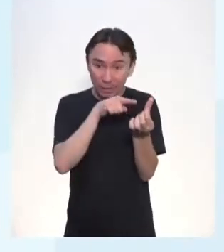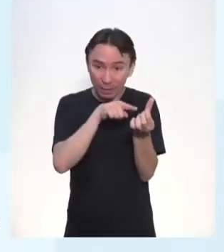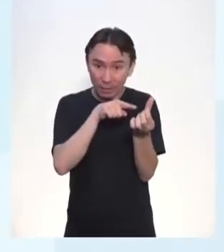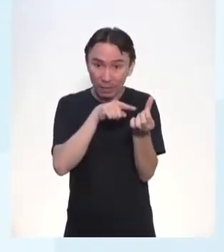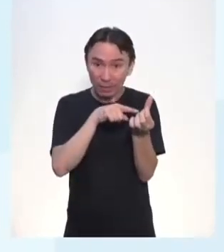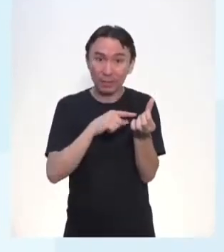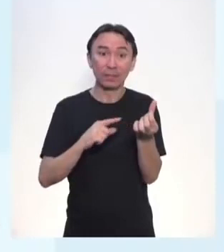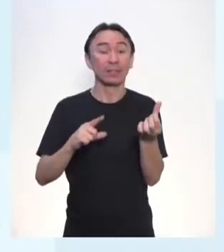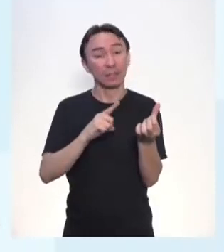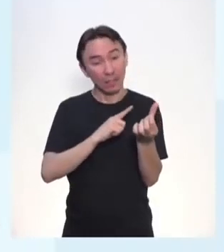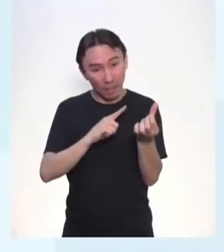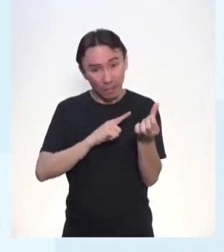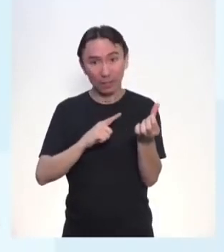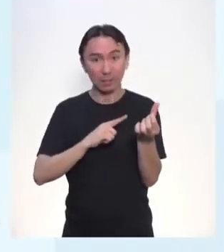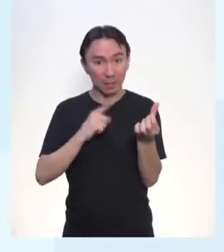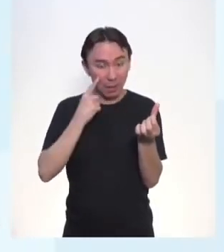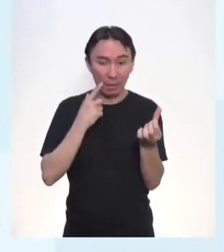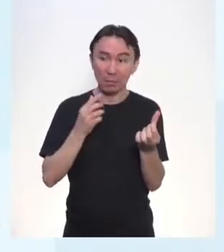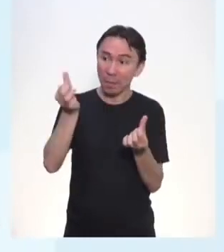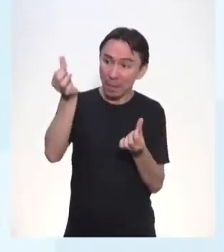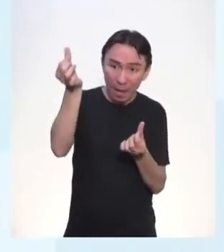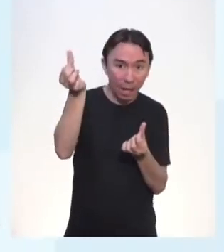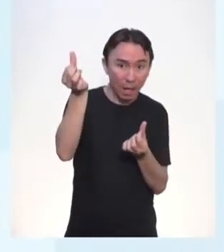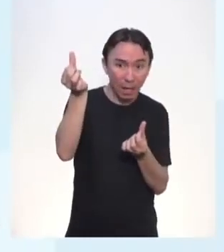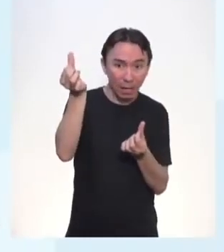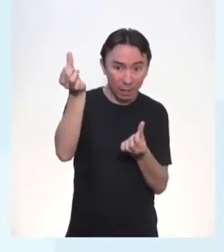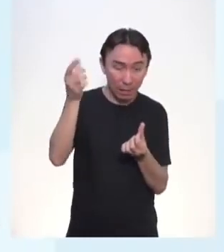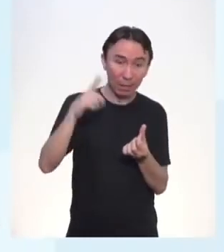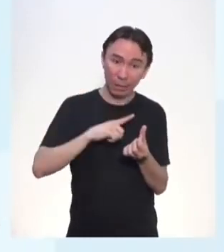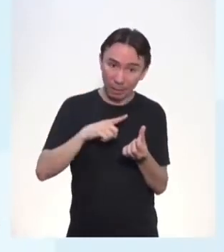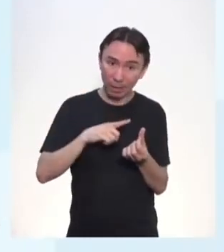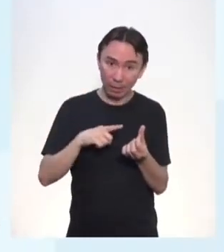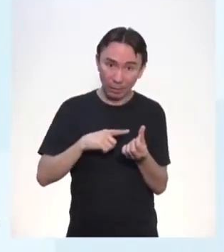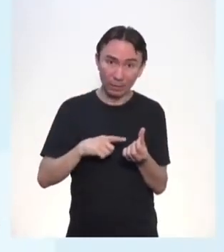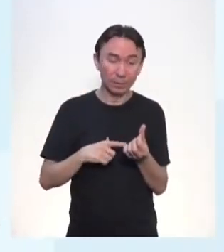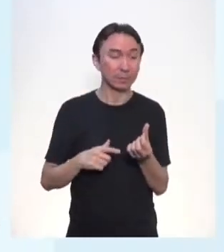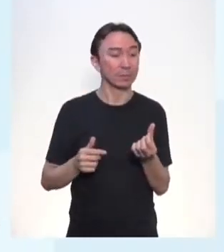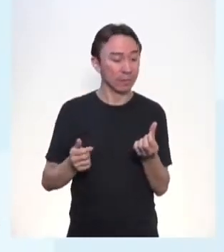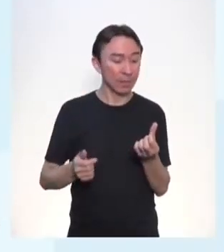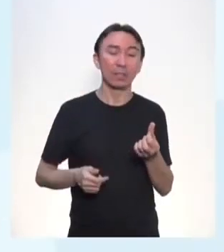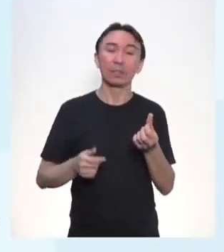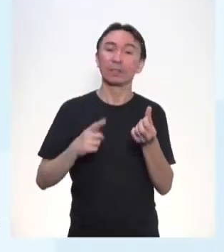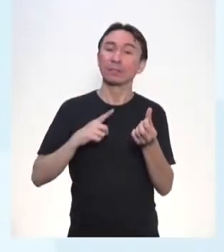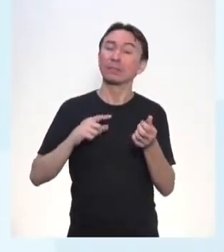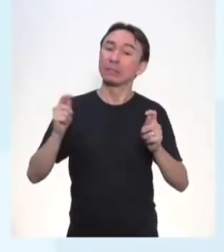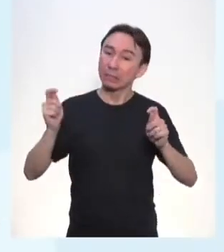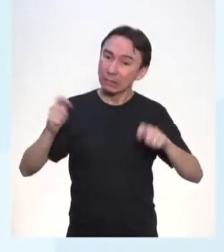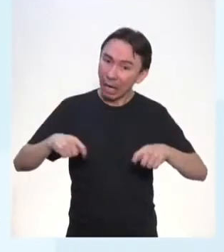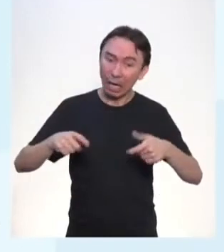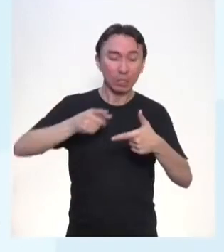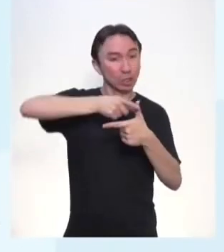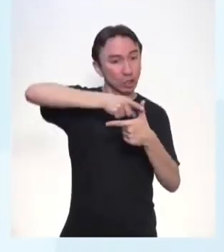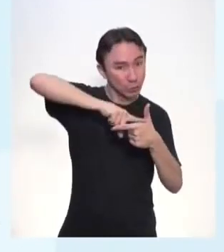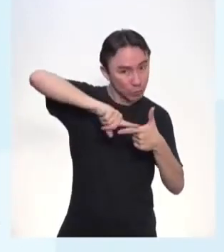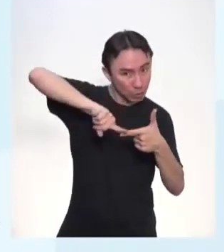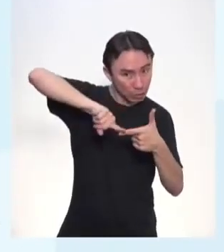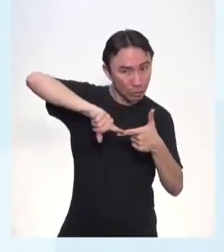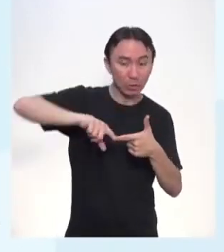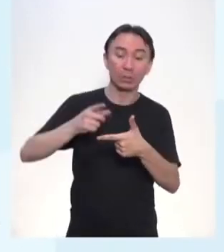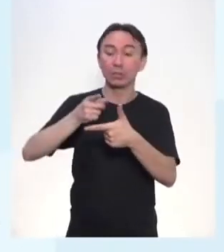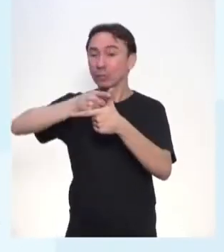aqui, ele já aparece, né, Tony? Exato. Então o 6, ele é tanto divisor do